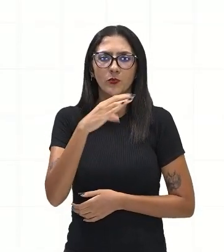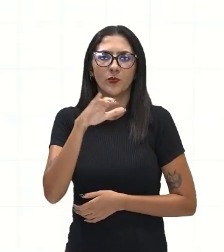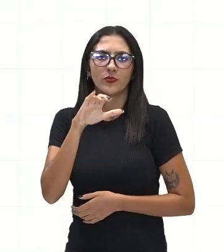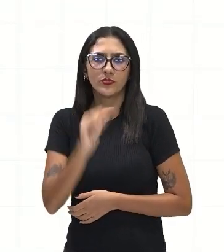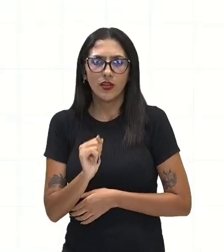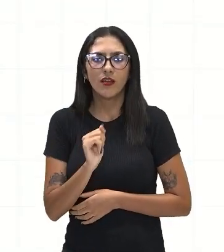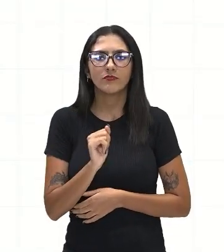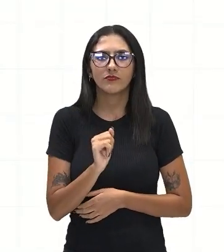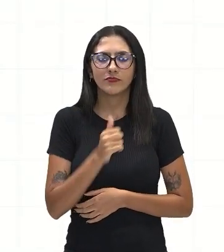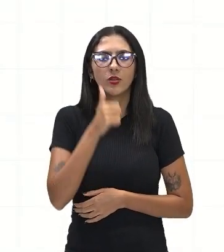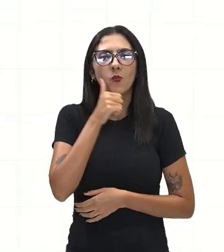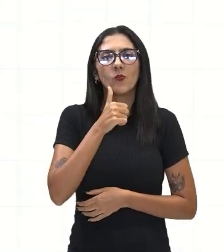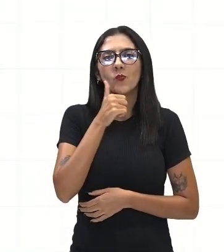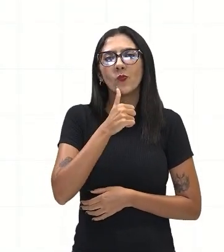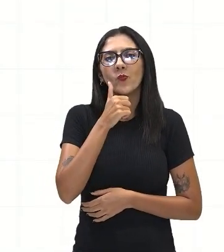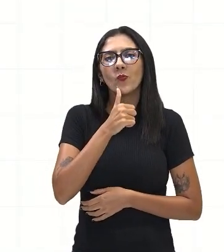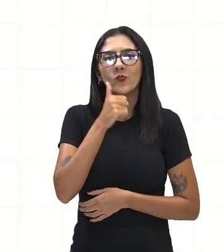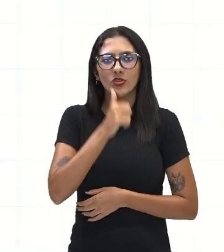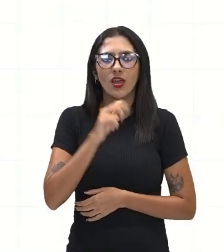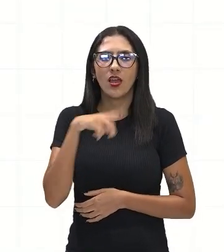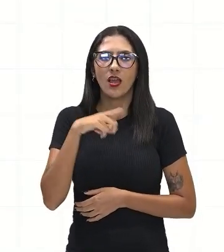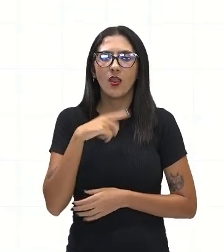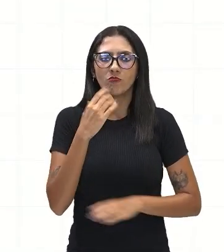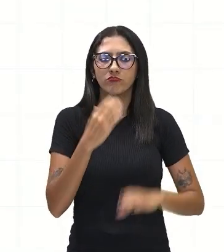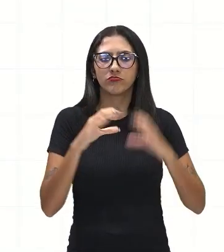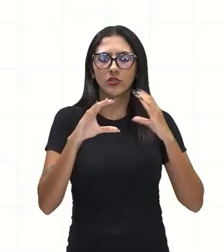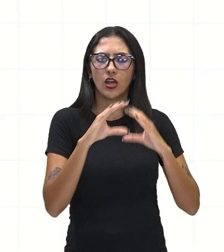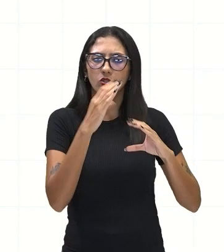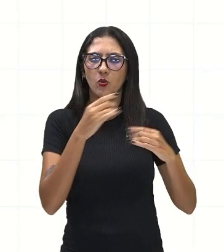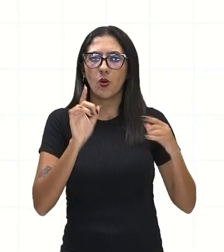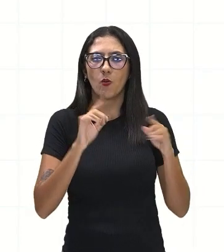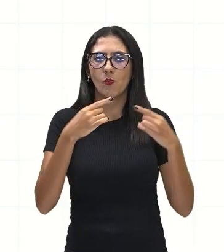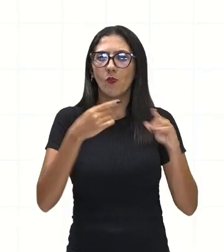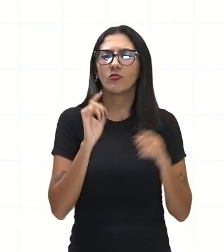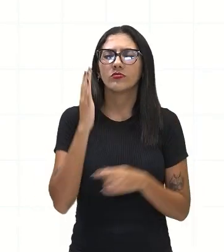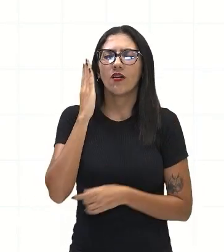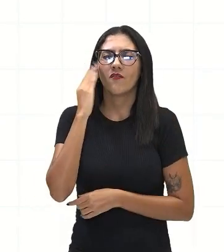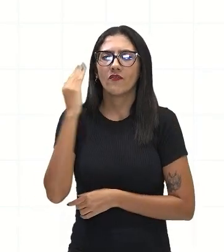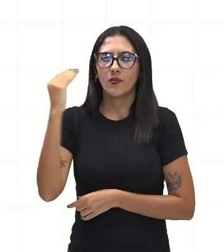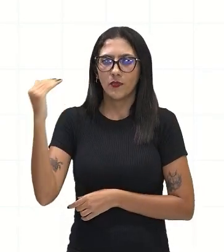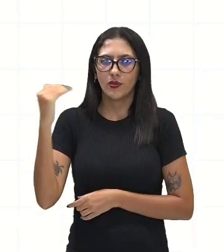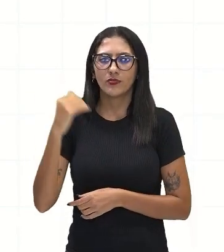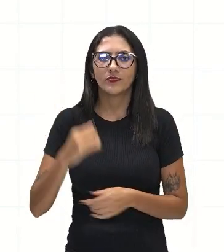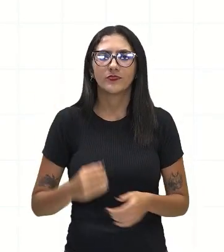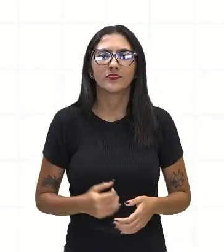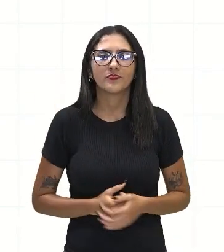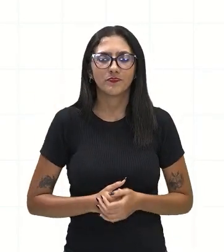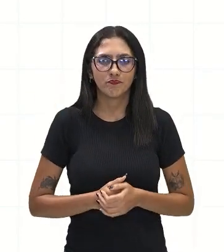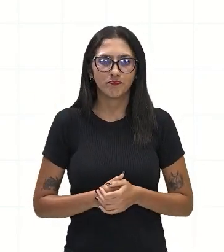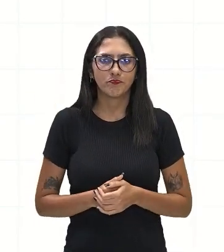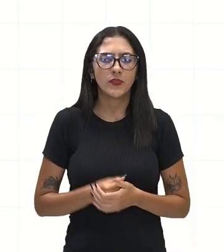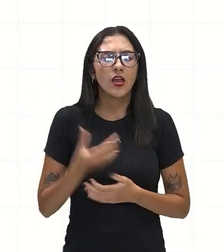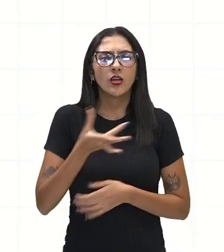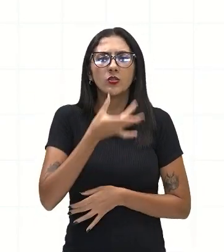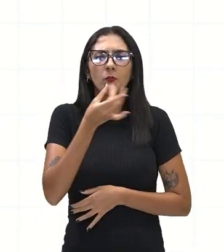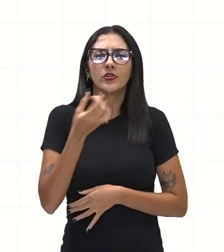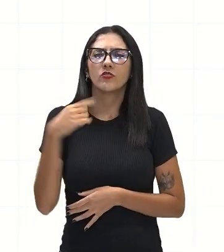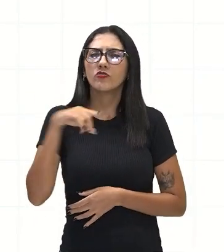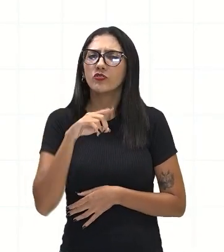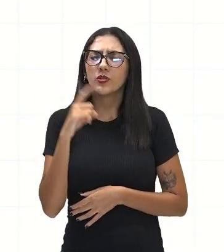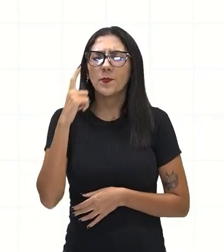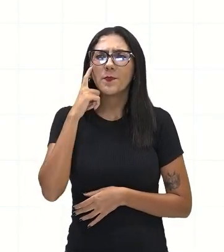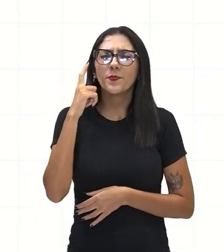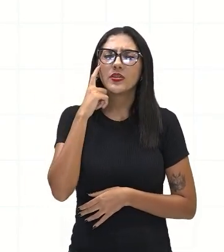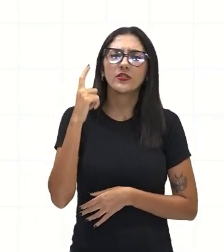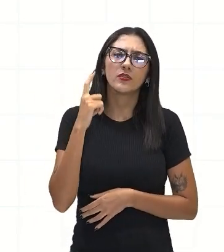aqui, Marília Mendonça era uma cantora brasileira de sucesso. Na sua opinião aí, no seu pensamento,